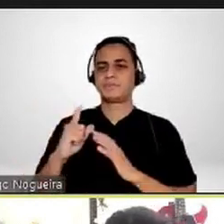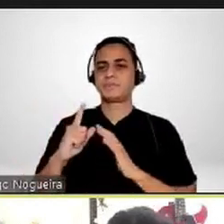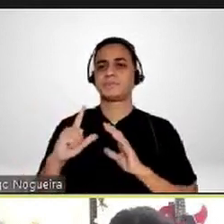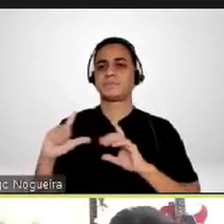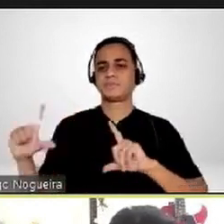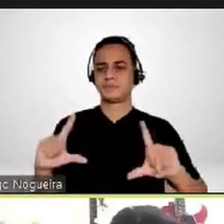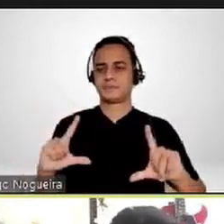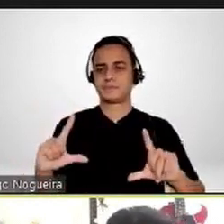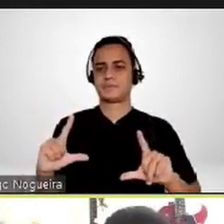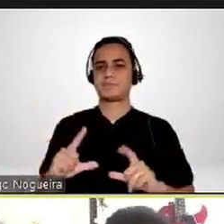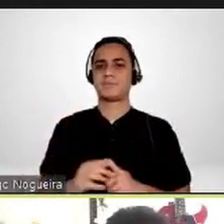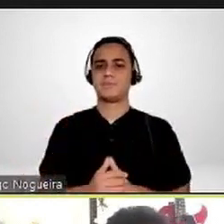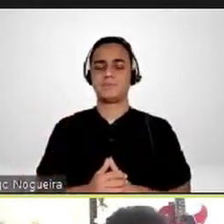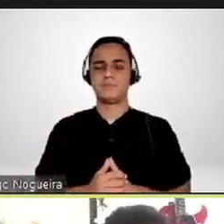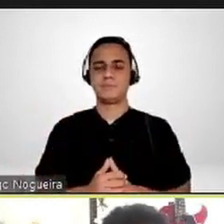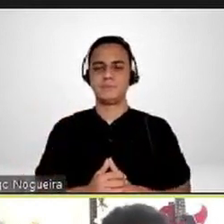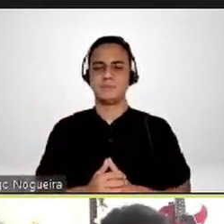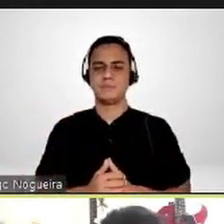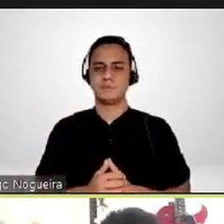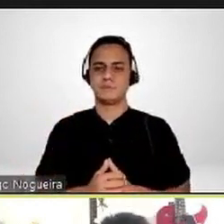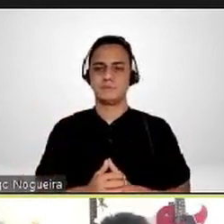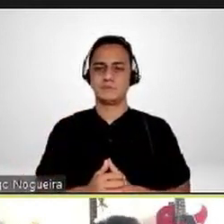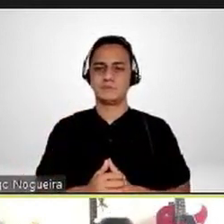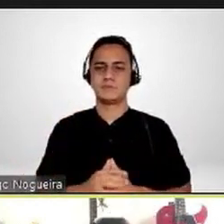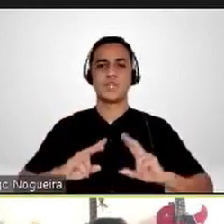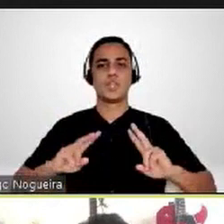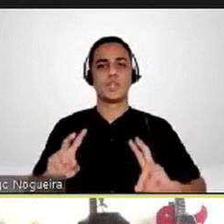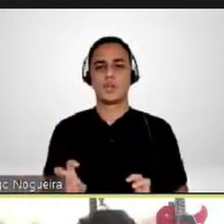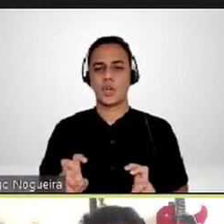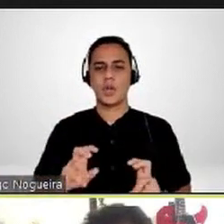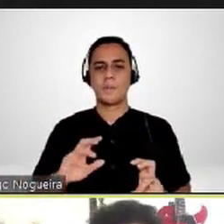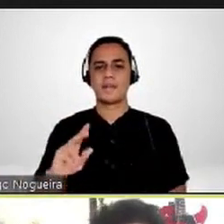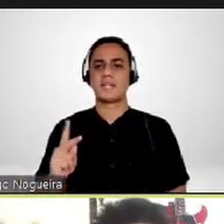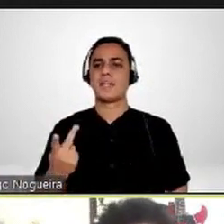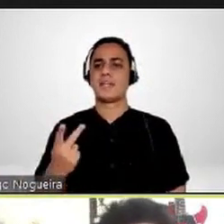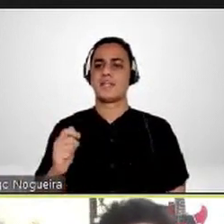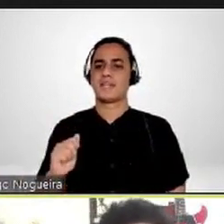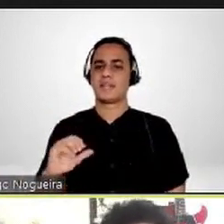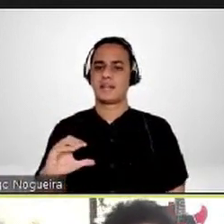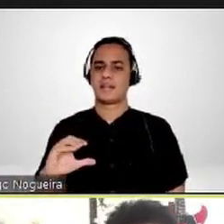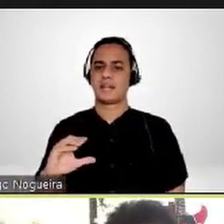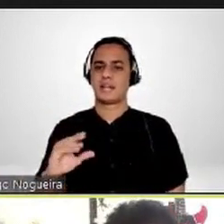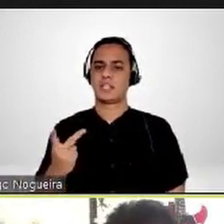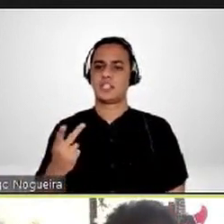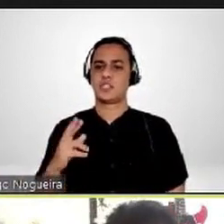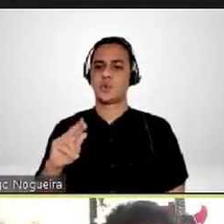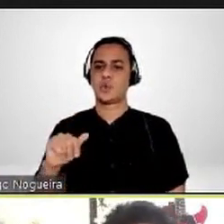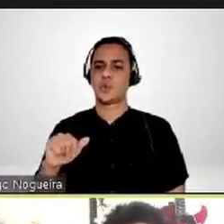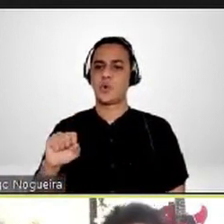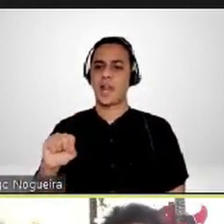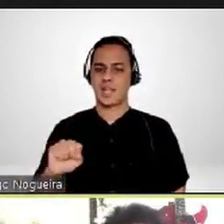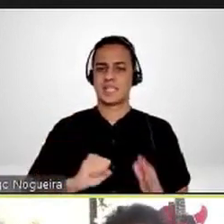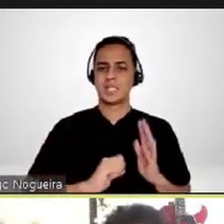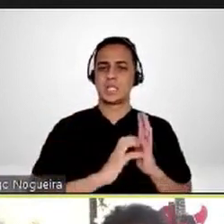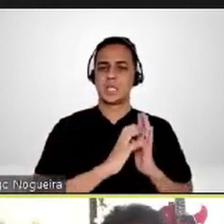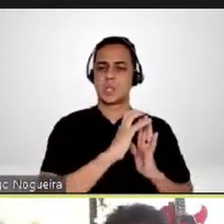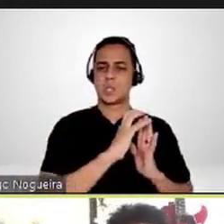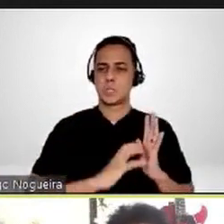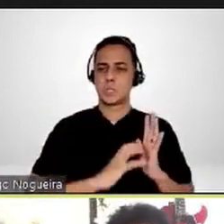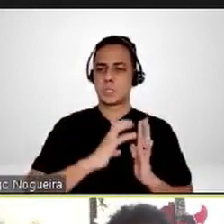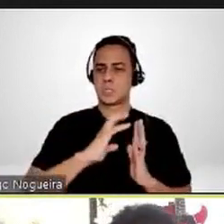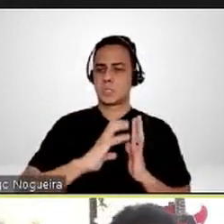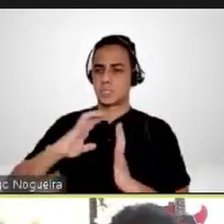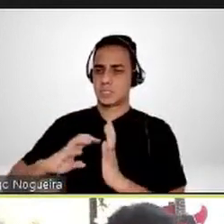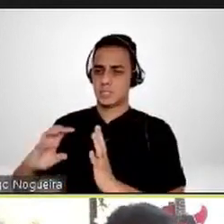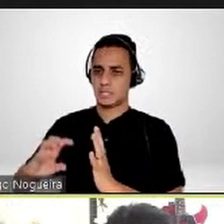tem uma ilustração sobre asturas, né? Isso aqui é um jeito interessante de você descobrir como é que é o nosso traço. Isso é uma